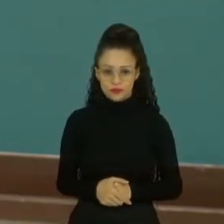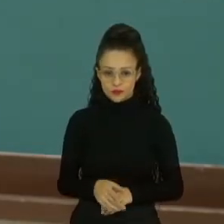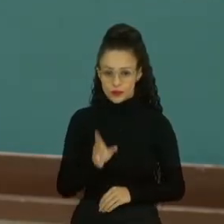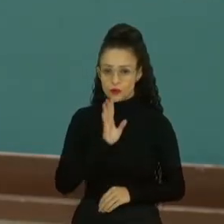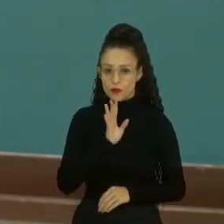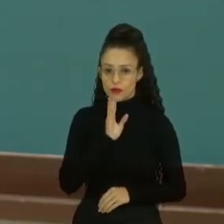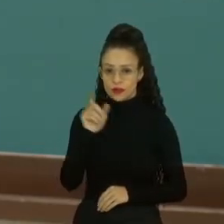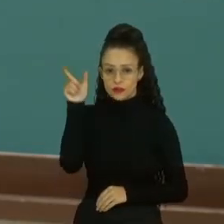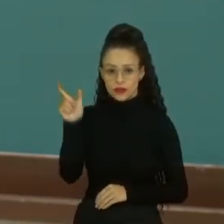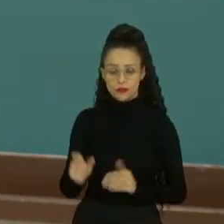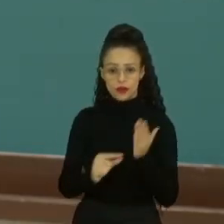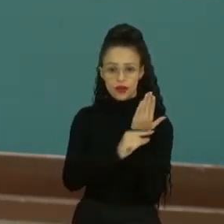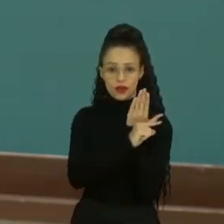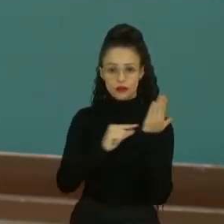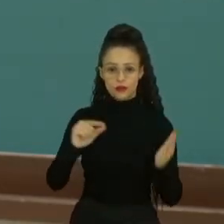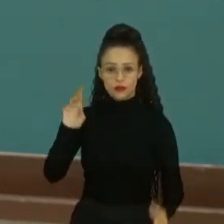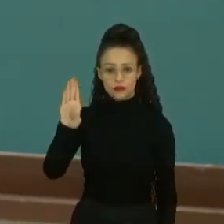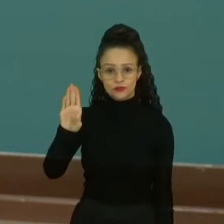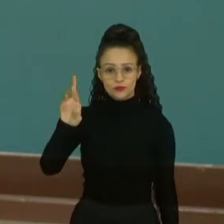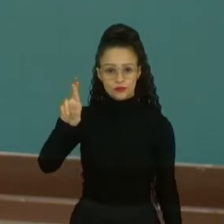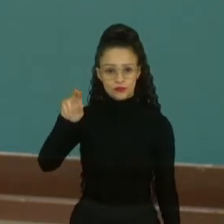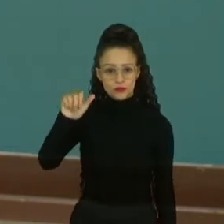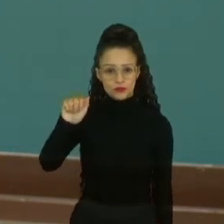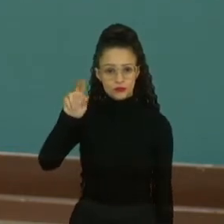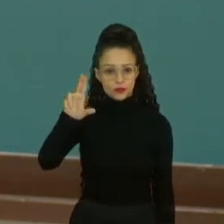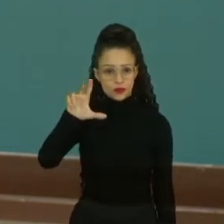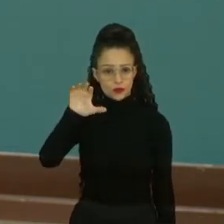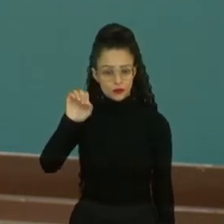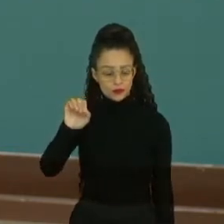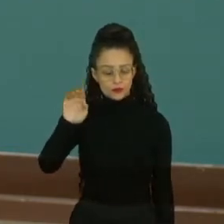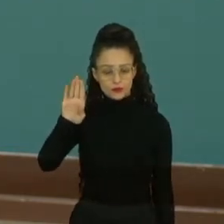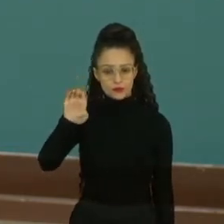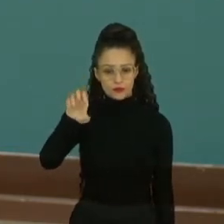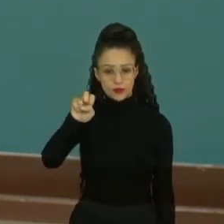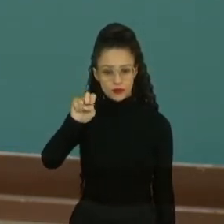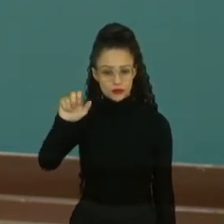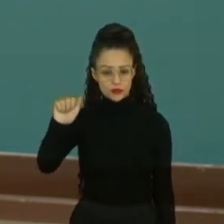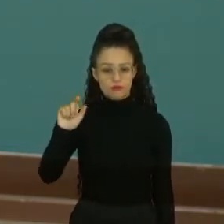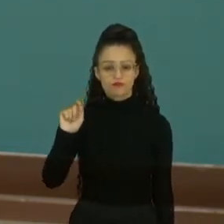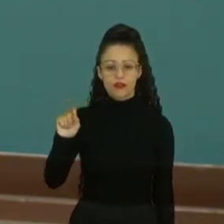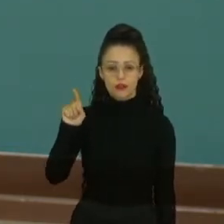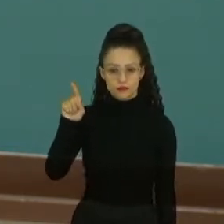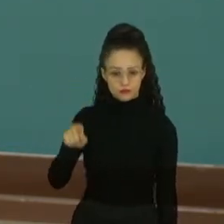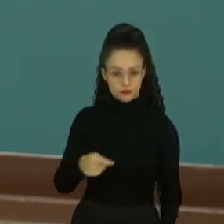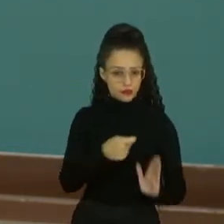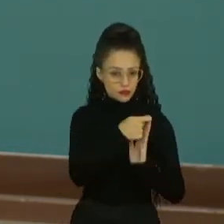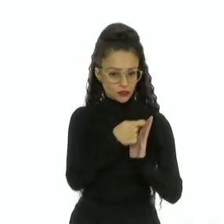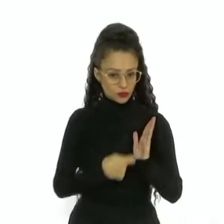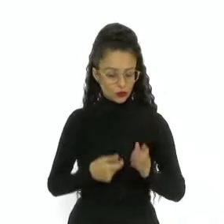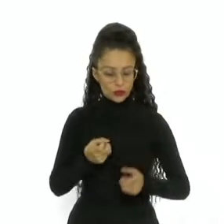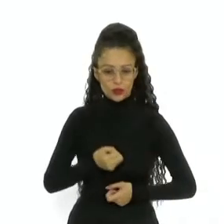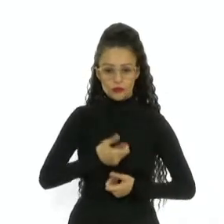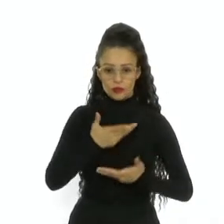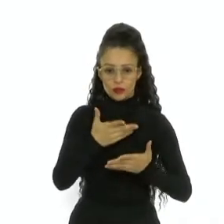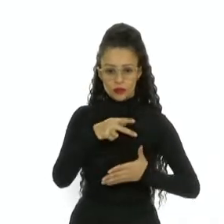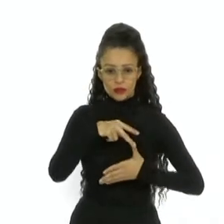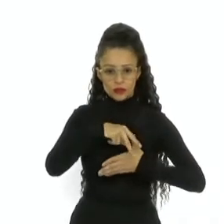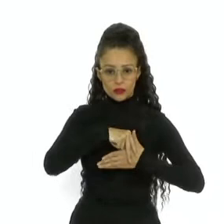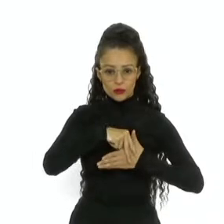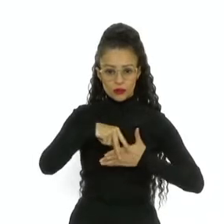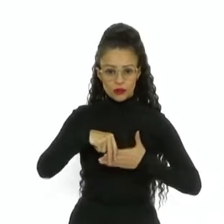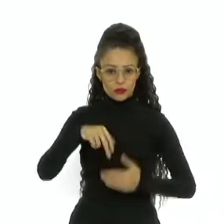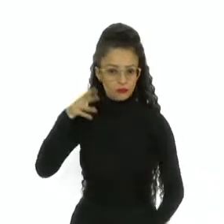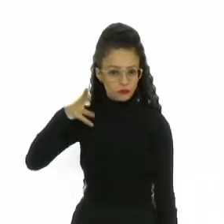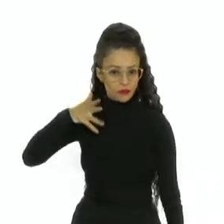Conhecendo então o autor, né? Quem que é o Braulio Bessa, né? Então, vamos lá. Ele é escritor, poeta cordelista e